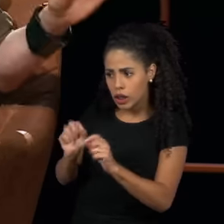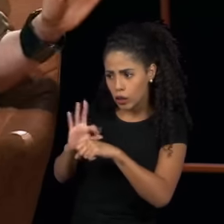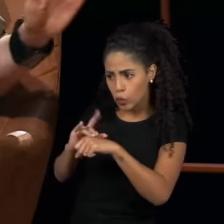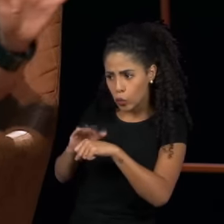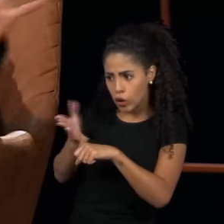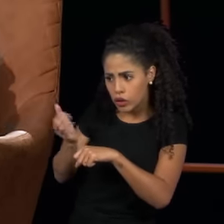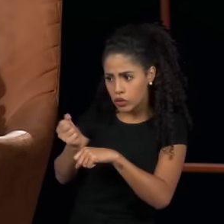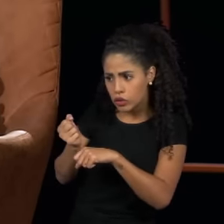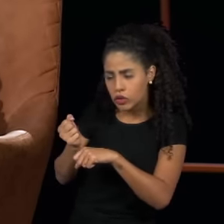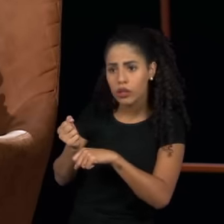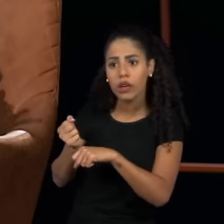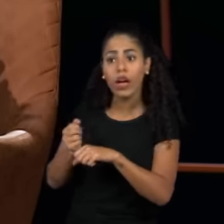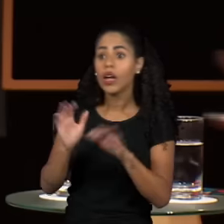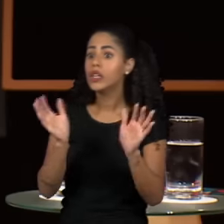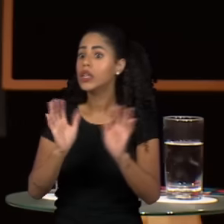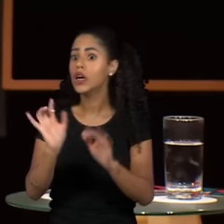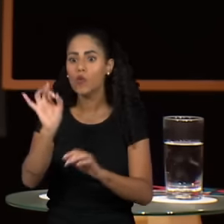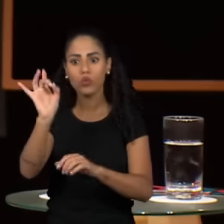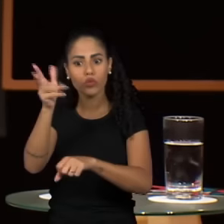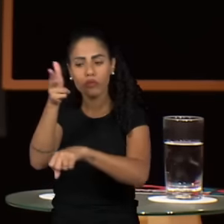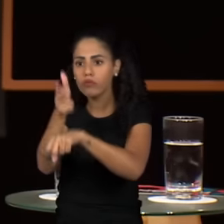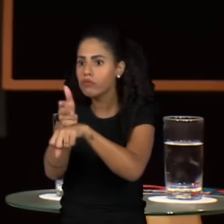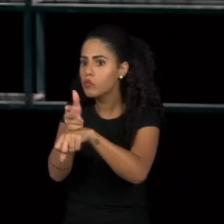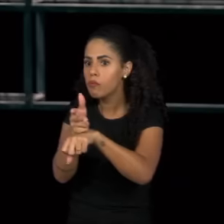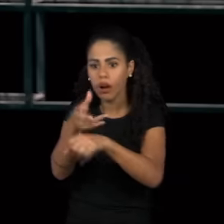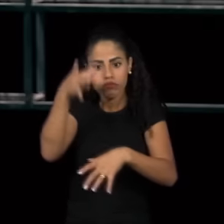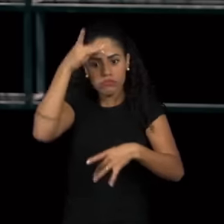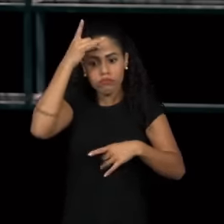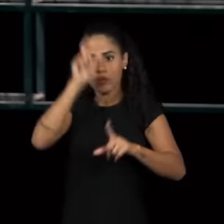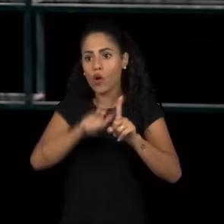acabei a filmagem, é só isso que aconteceu. Só estava trabalhando.